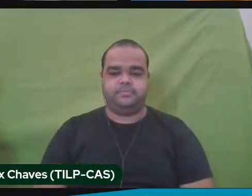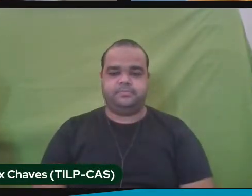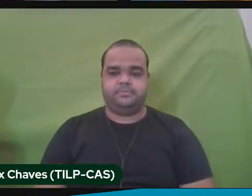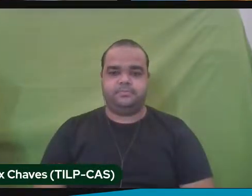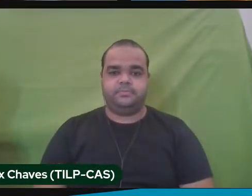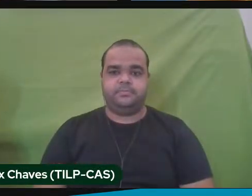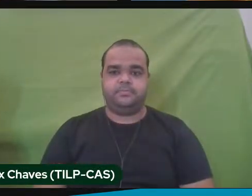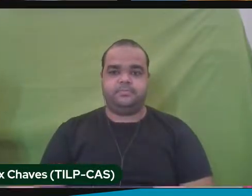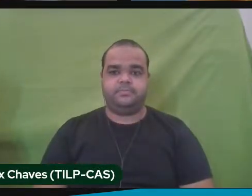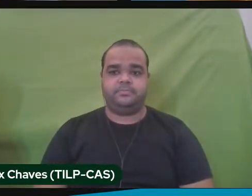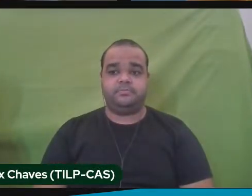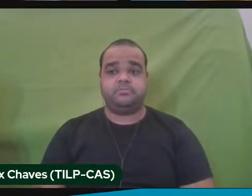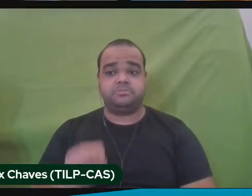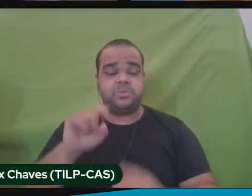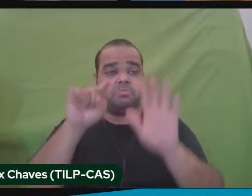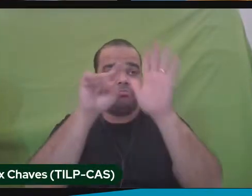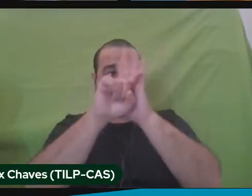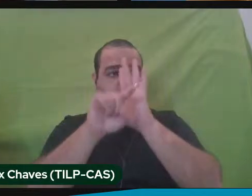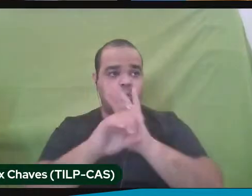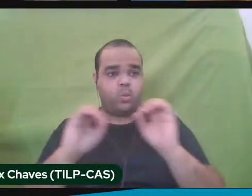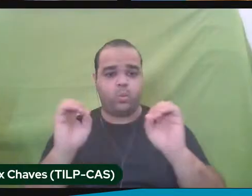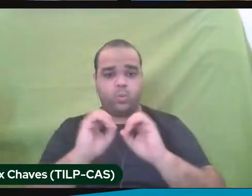Se não tivermos nenhuma pergunta,